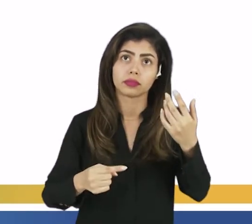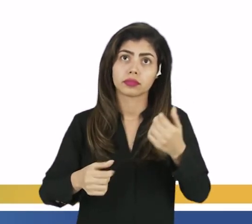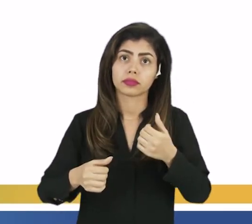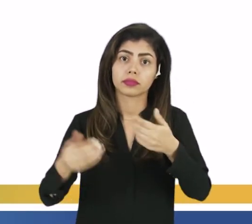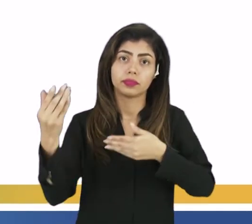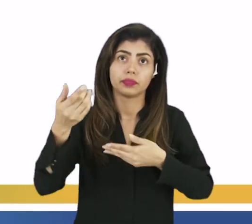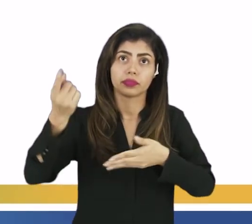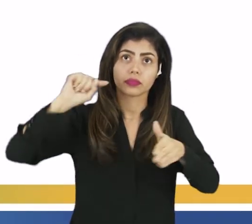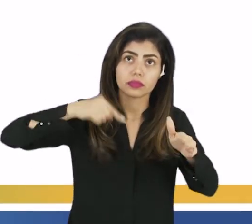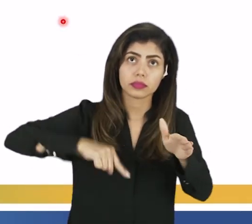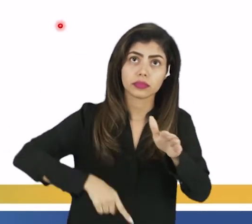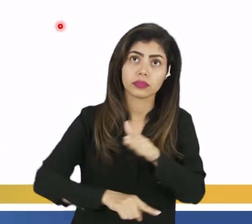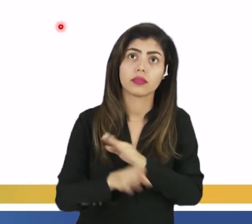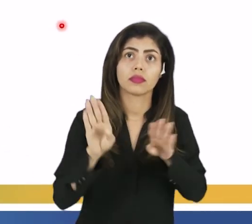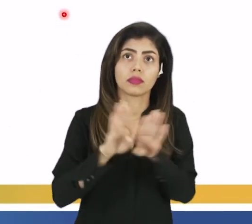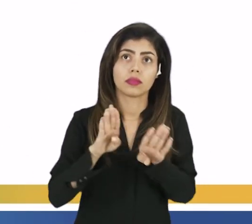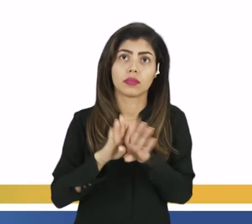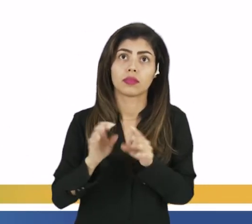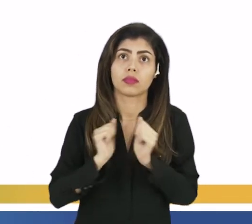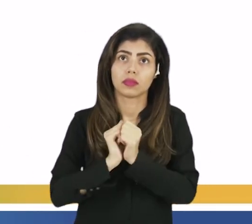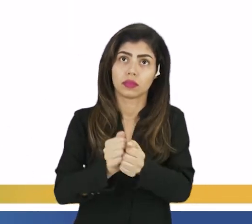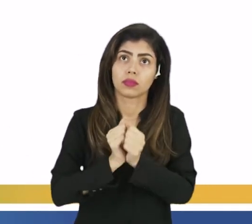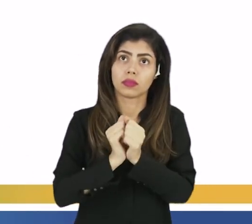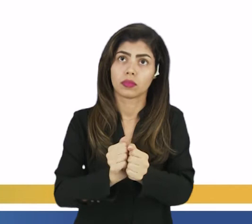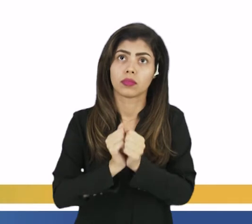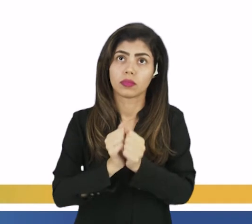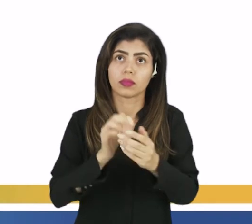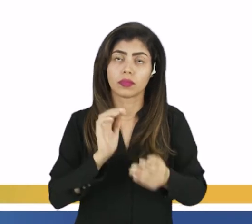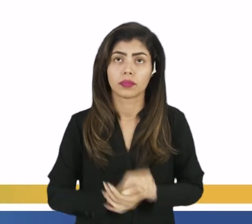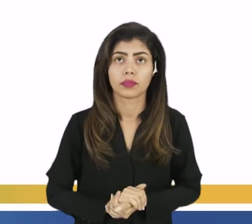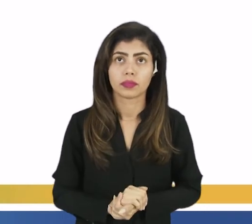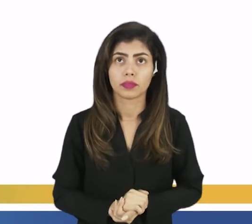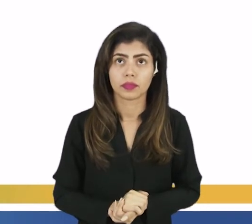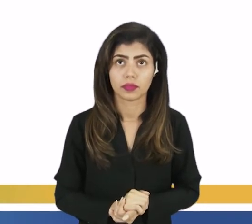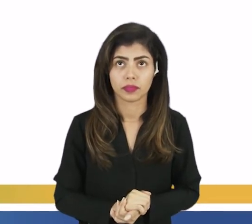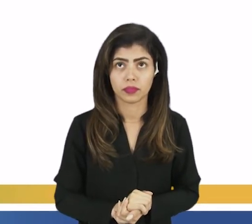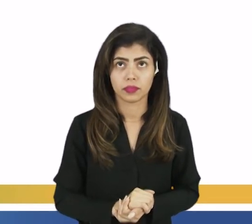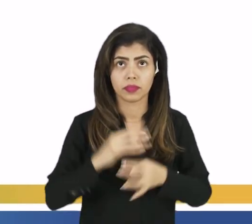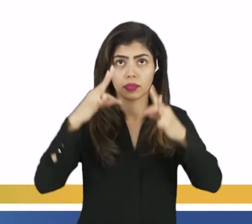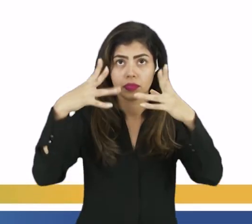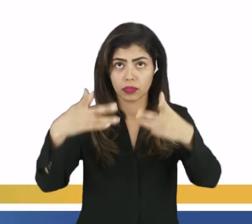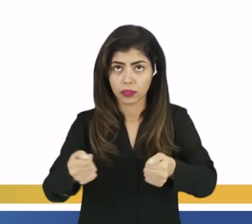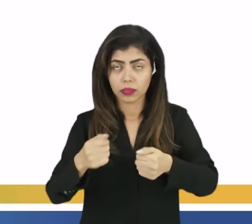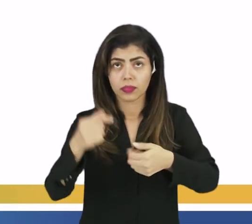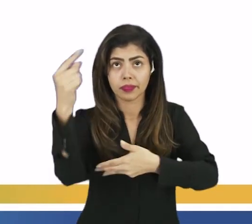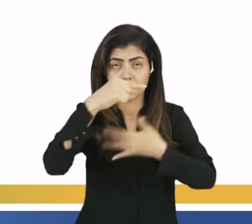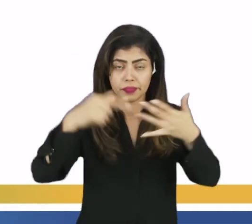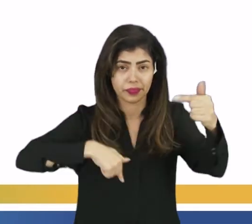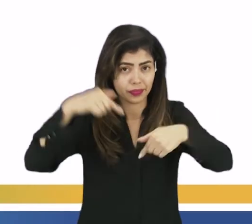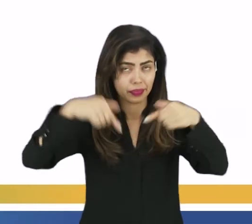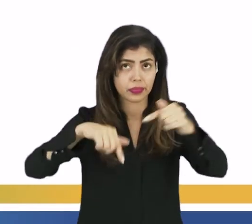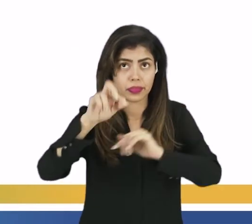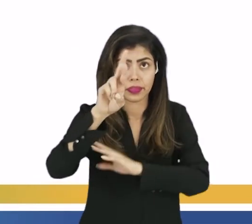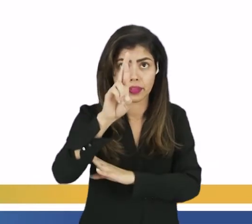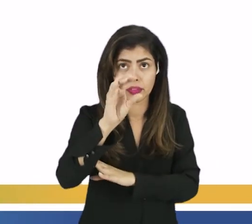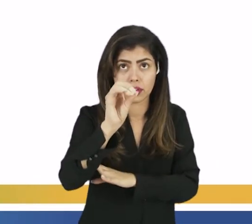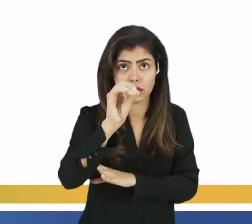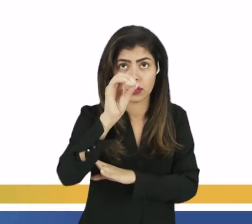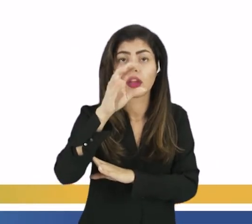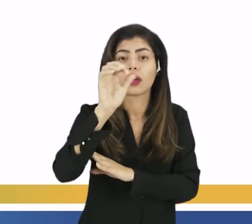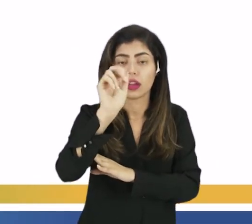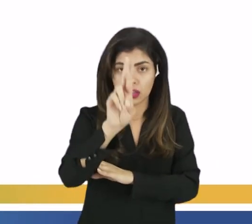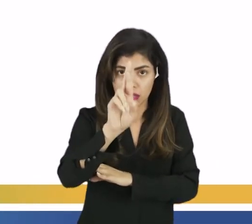de transição interna juntamente com os lantanídeos todos os elementos químicos dessa série são